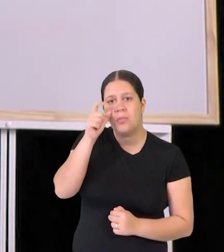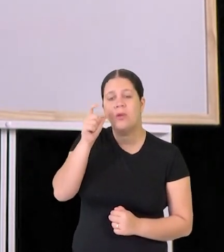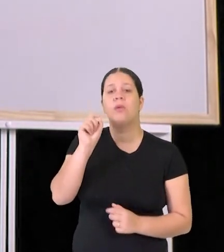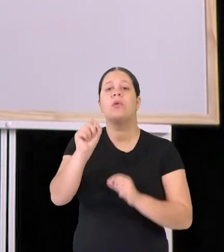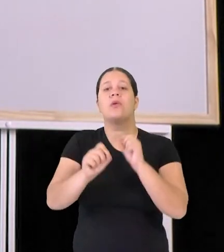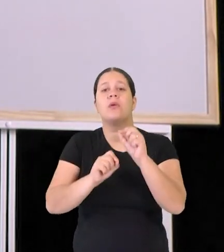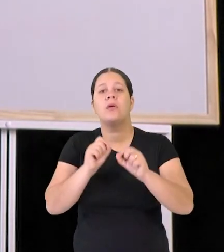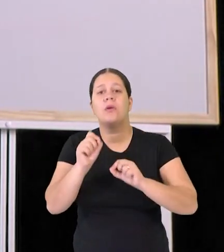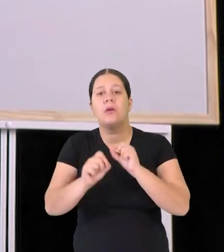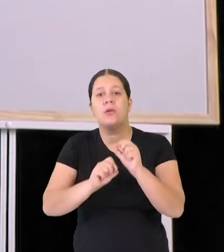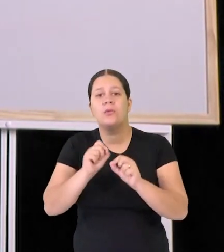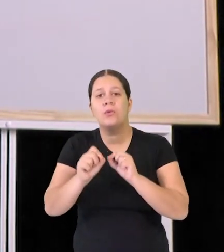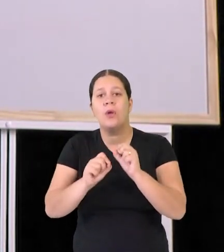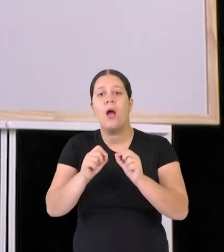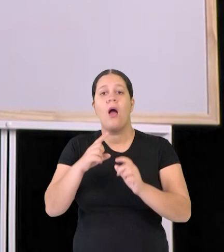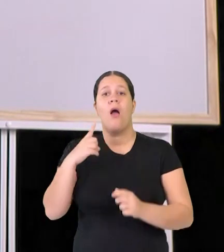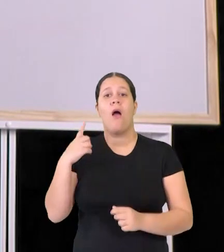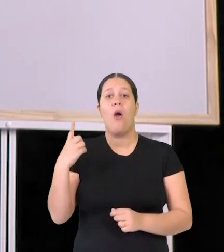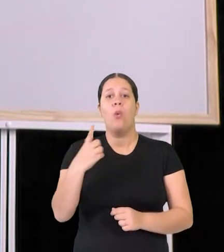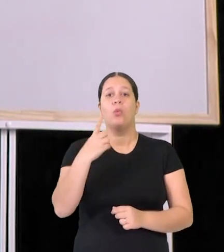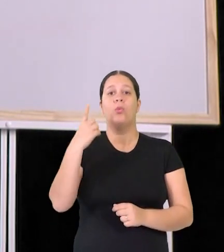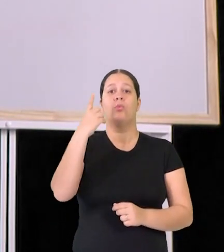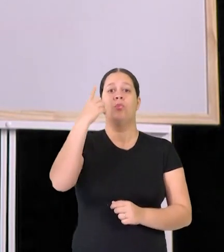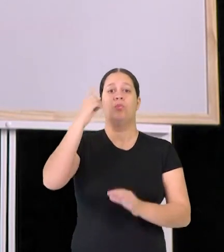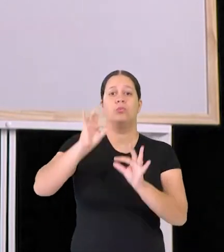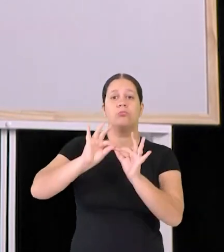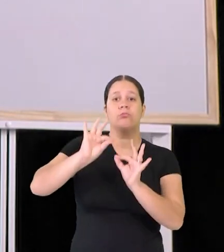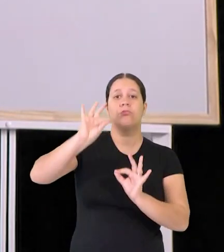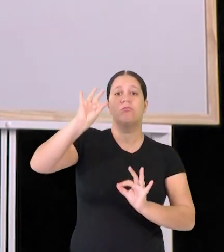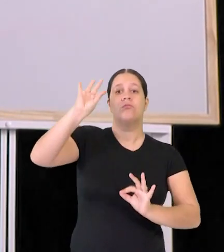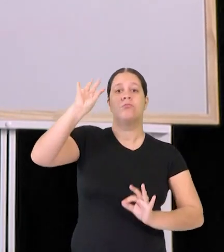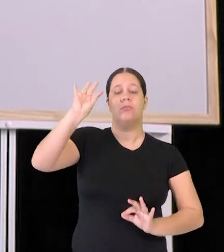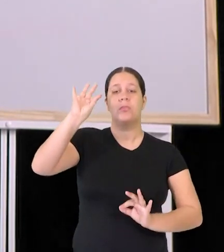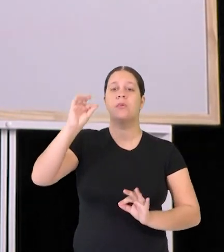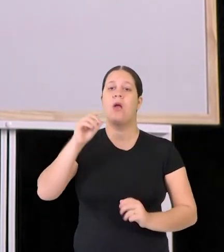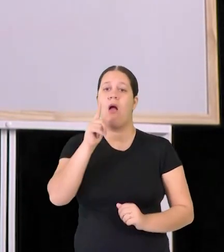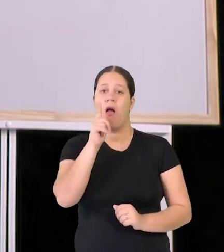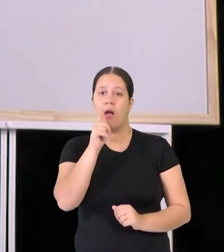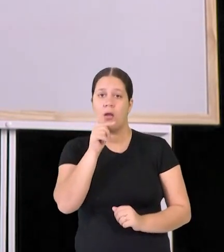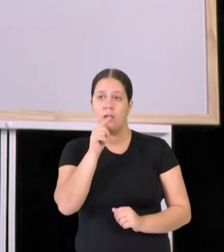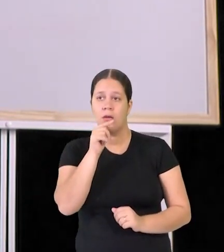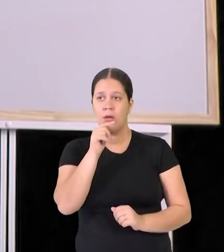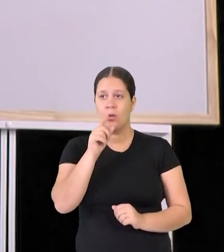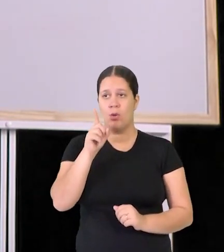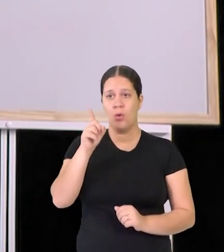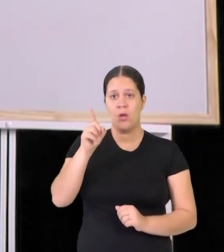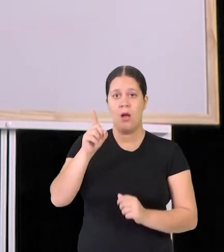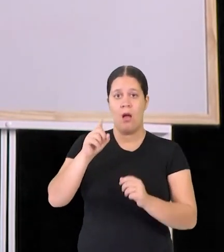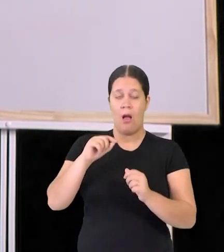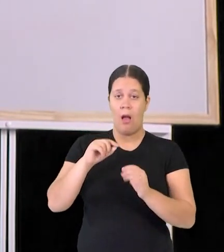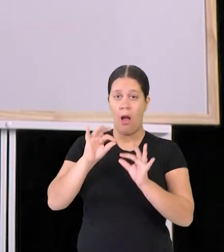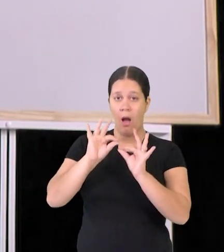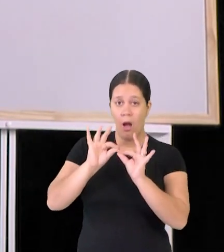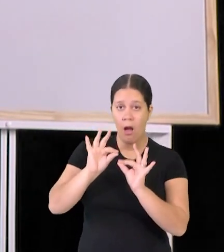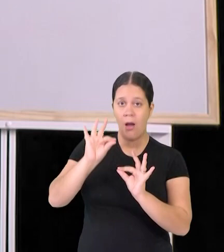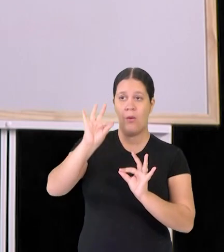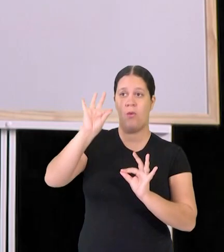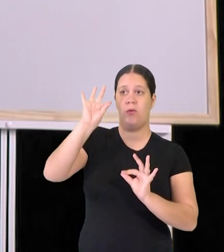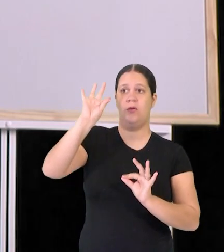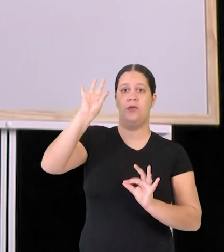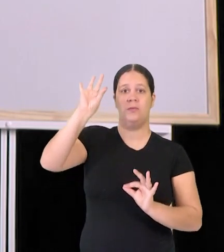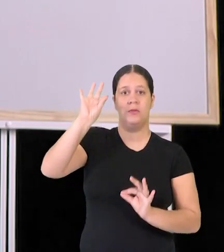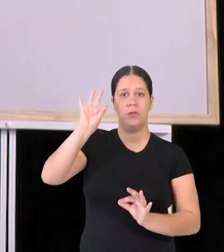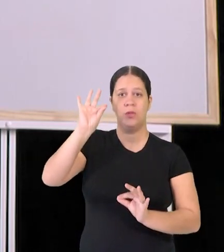justamente o quê? Essa altura, né? Se eu considerar a água esse nível aqui. Então, essa altura onde a